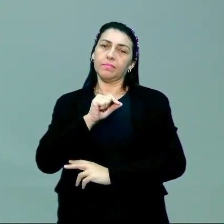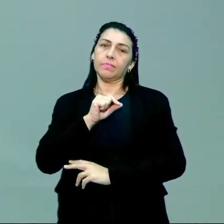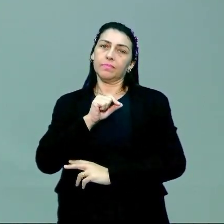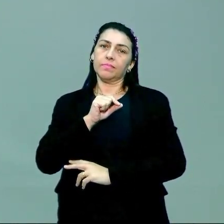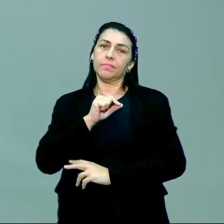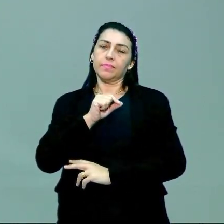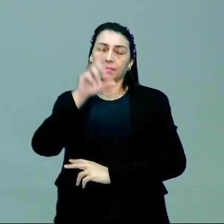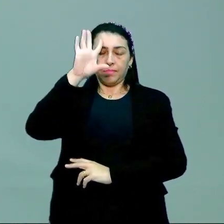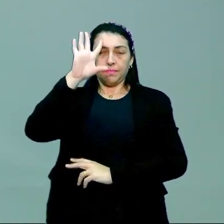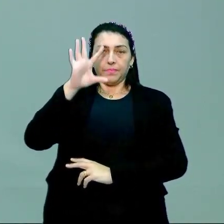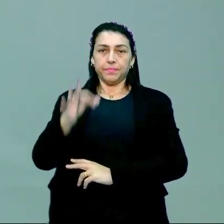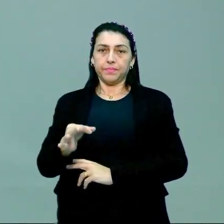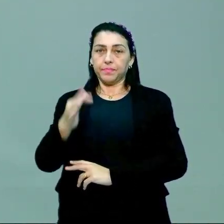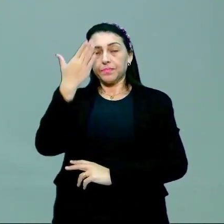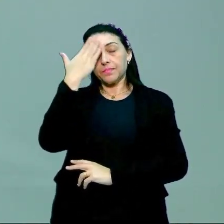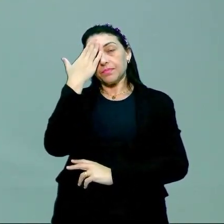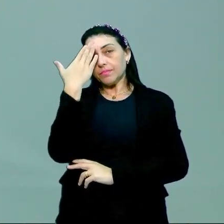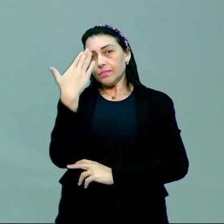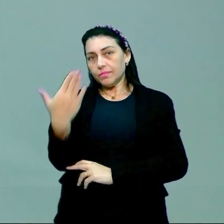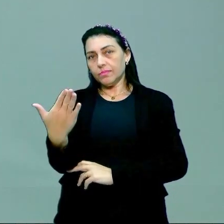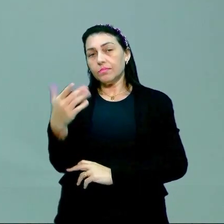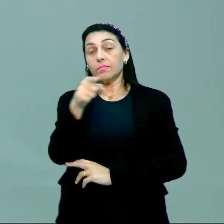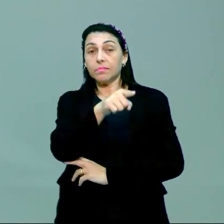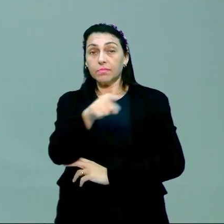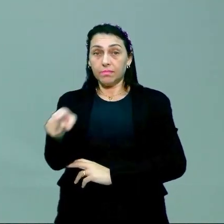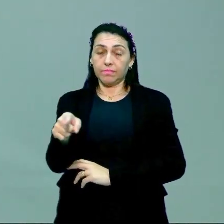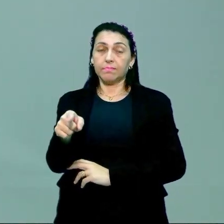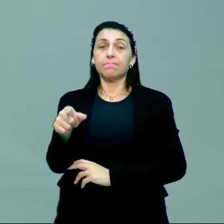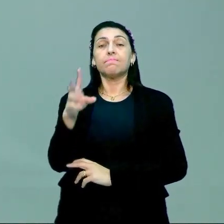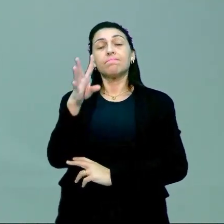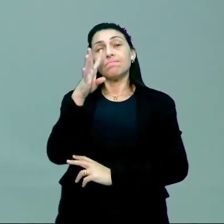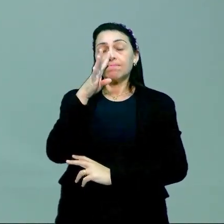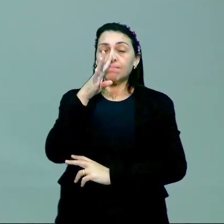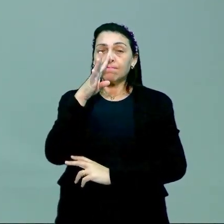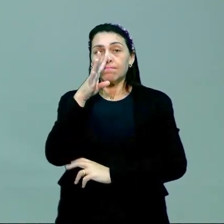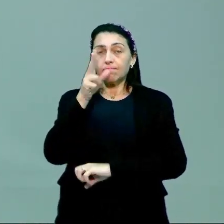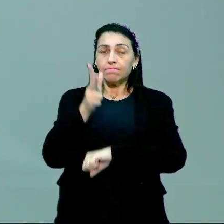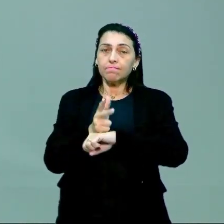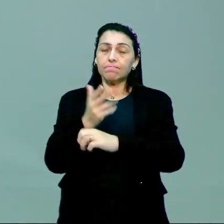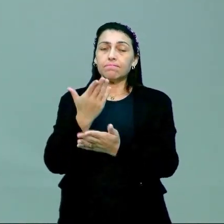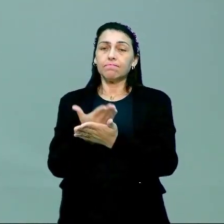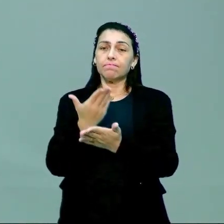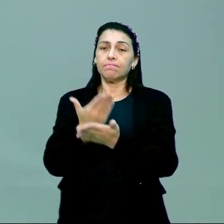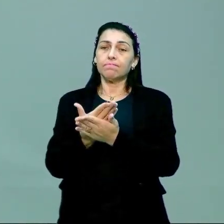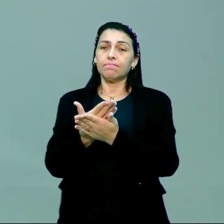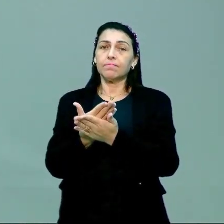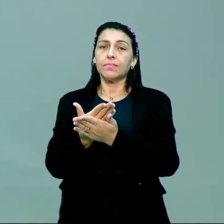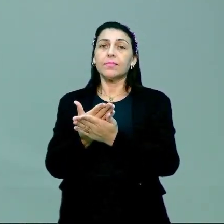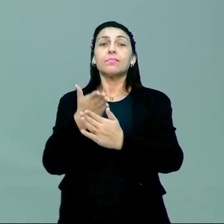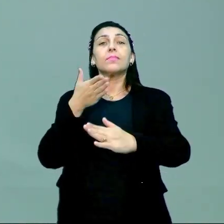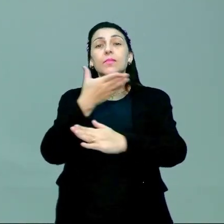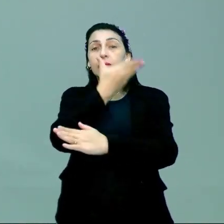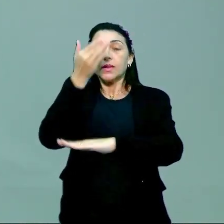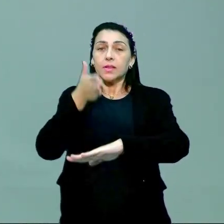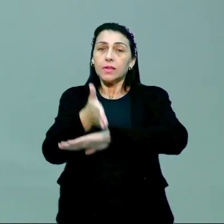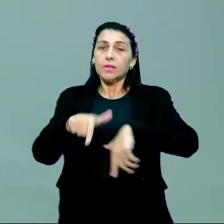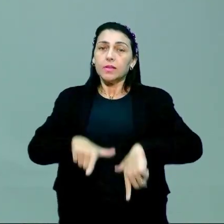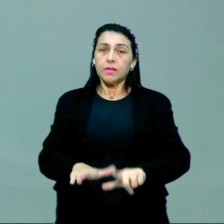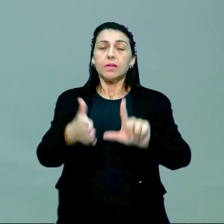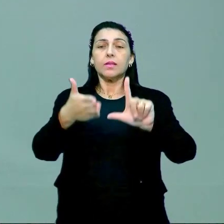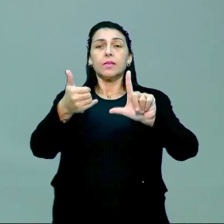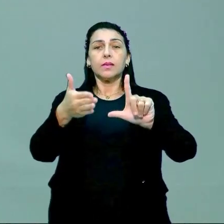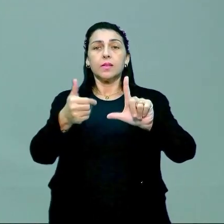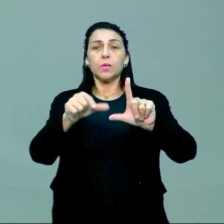minha decisão. Agradeço o fato de você ter acompanhado esta videoaula. Não deixe de acessar a nossa